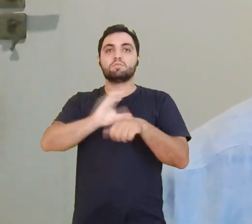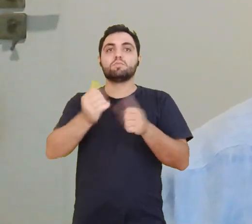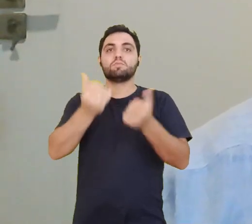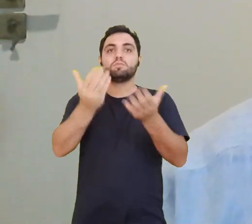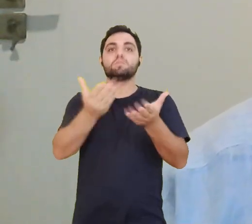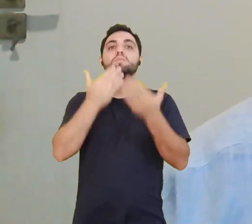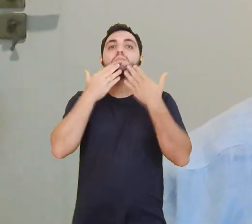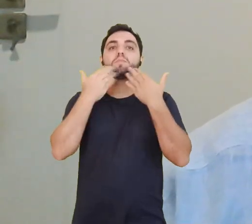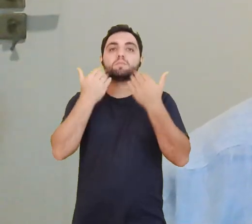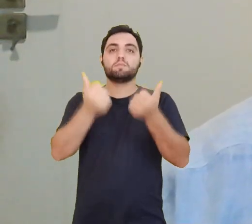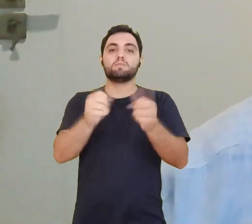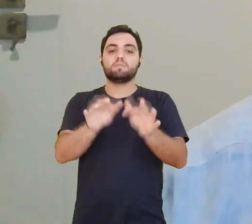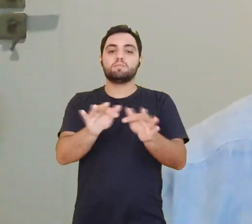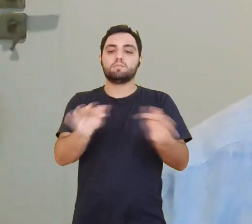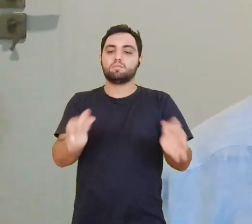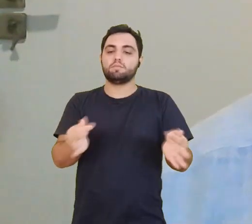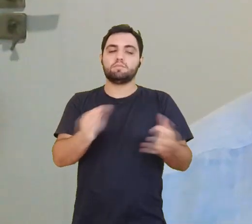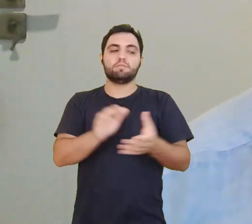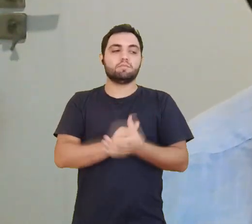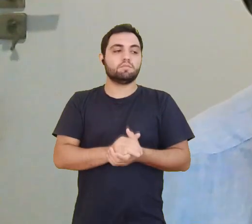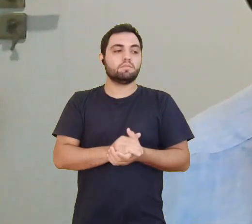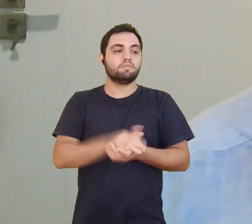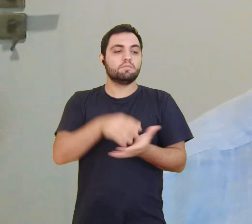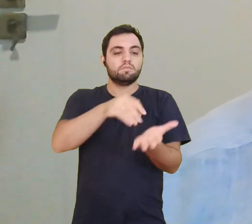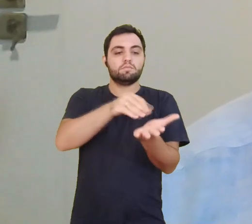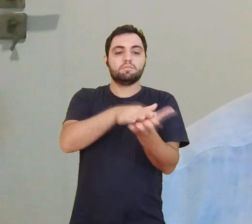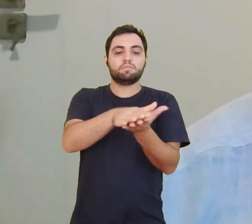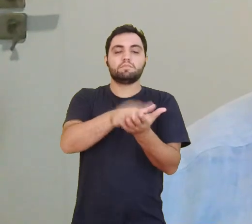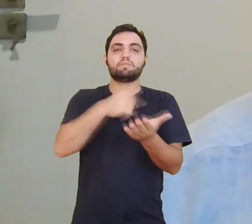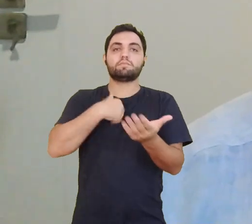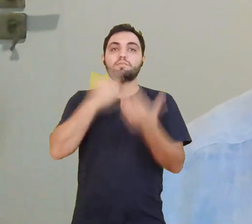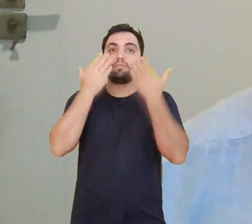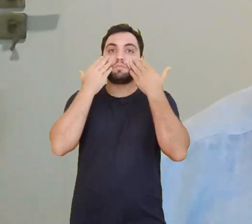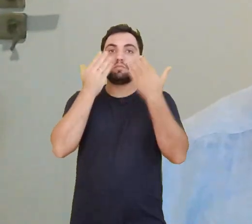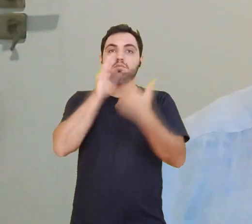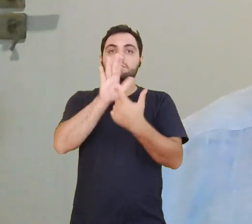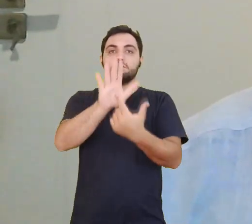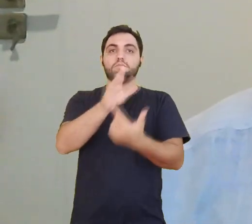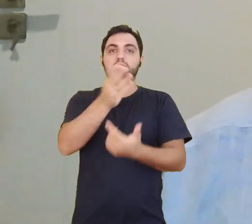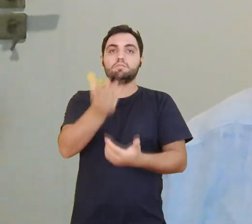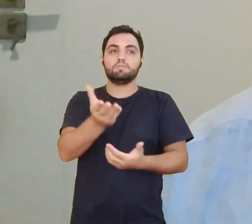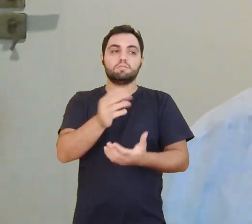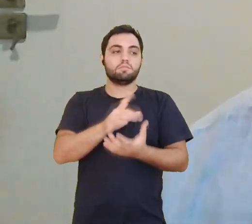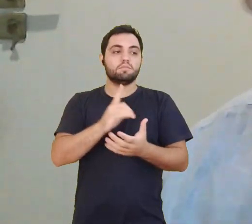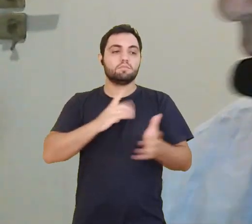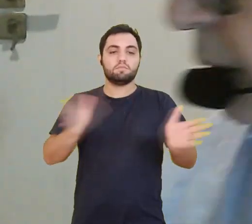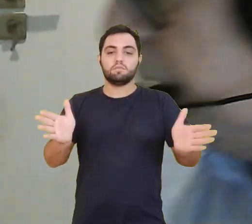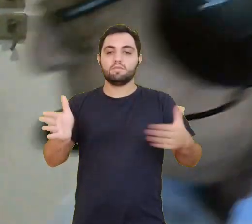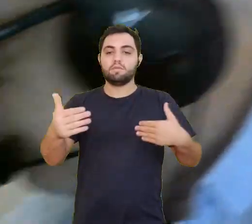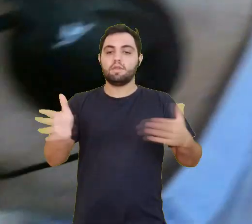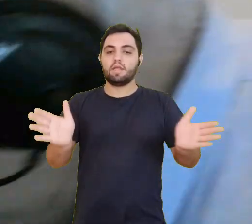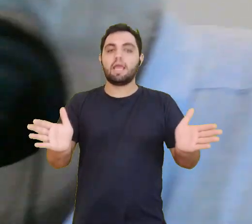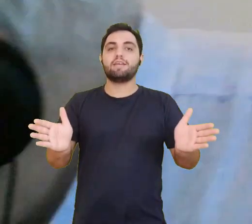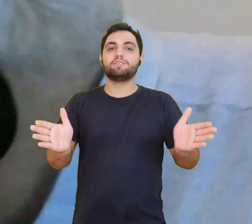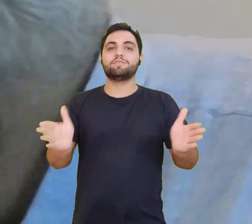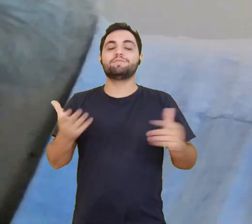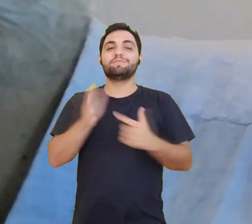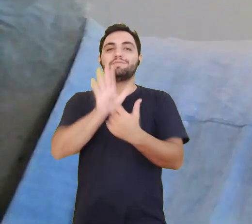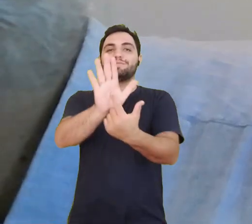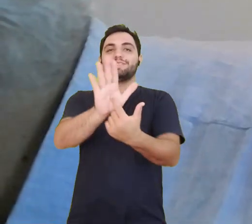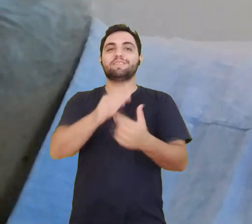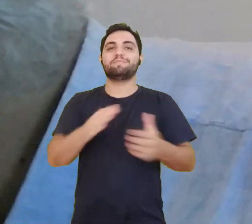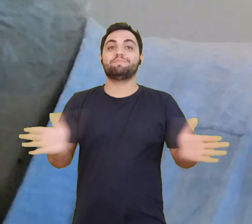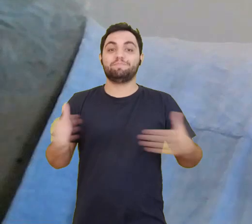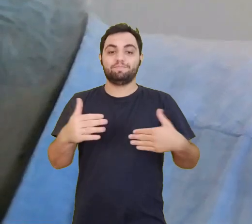possível e de forma muito simples. A impressora que eu vou mostrar para vocês, ela veio numa caixa, está aqui a caixa dela, tá?